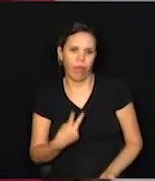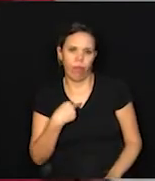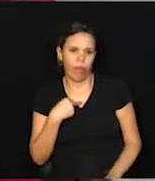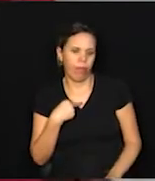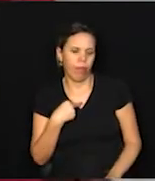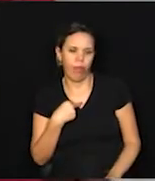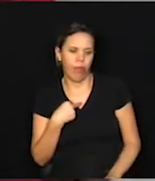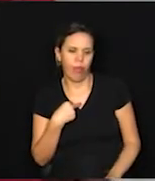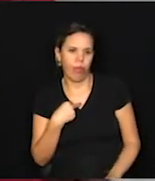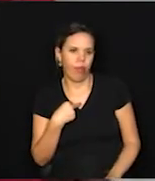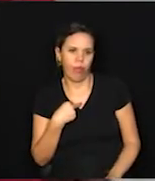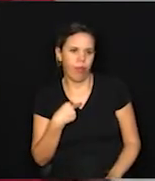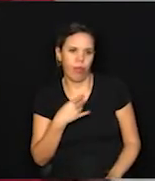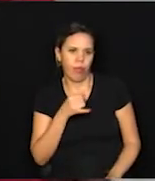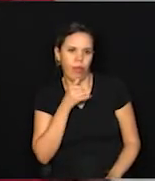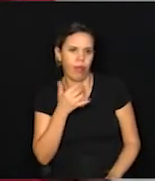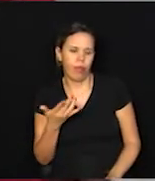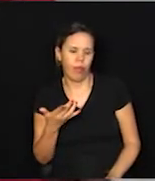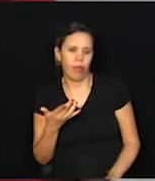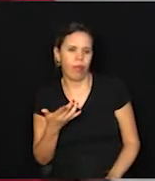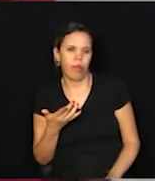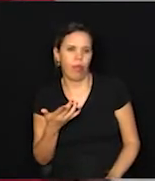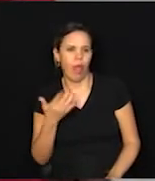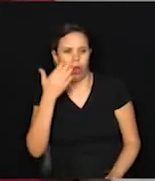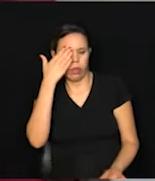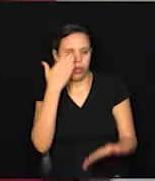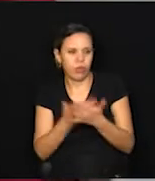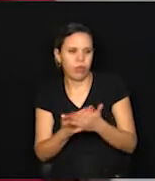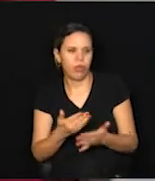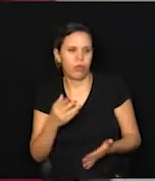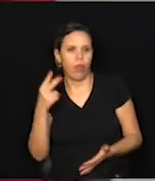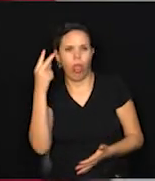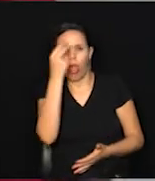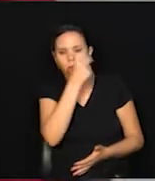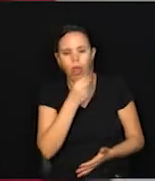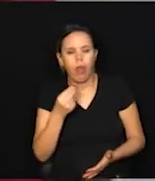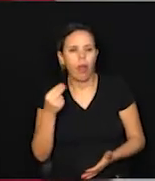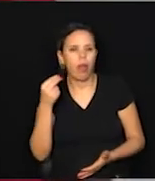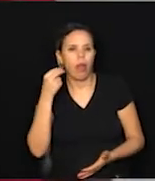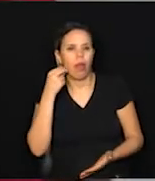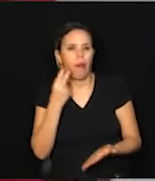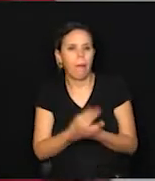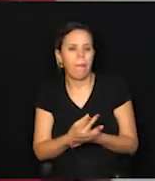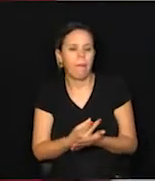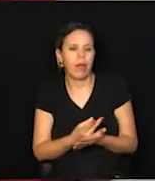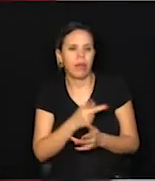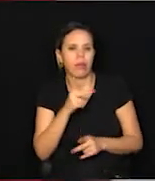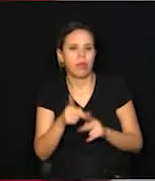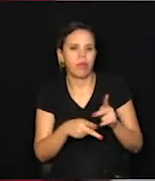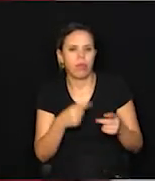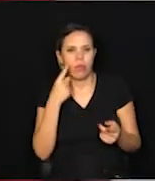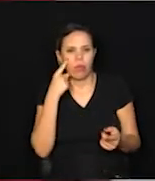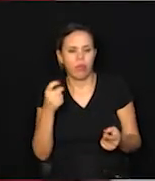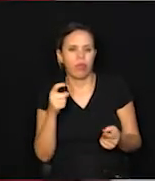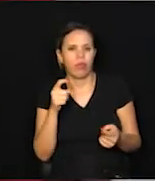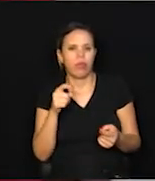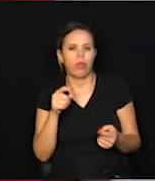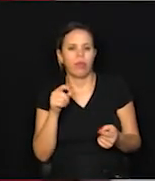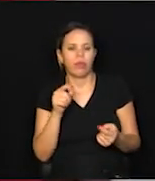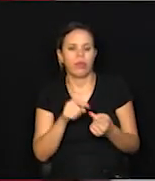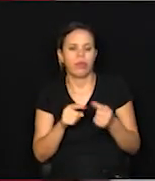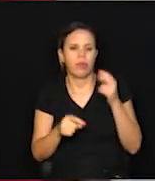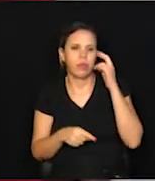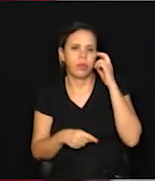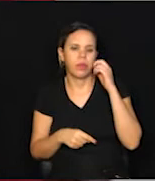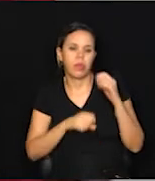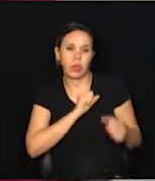cair na armadilha de colocar no mesmo balaio de intenções, às vezes más